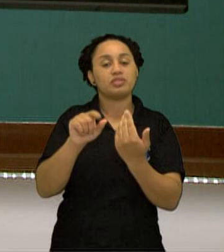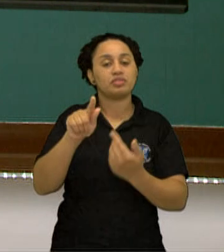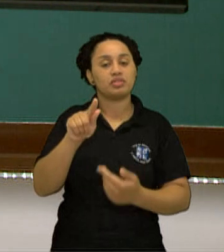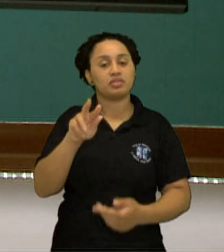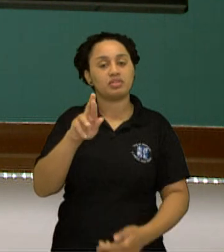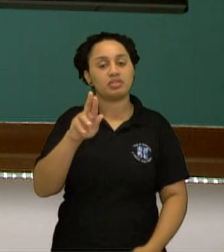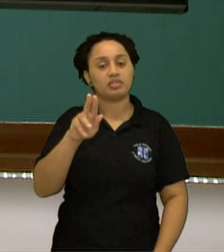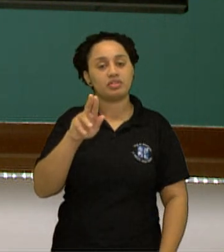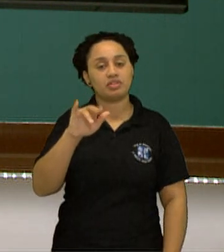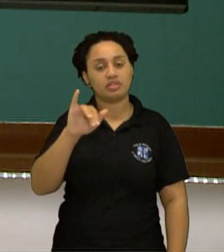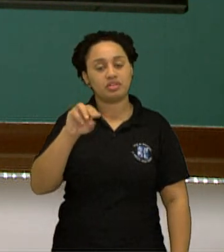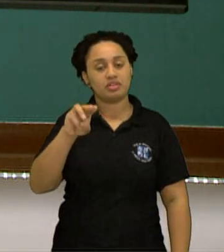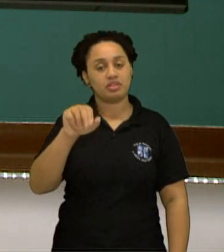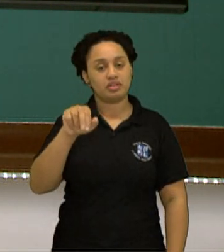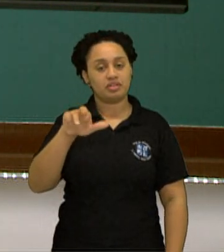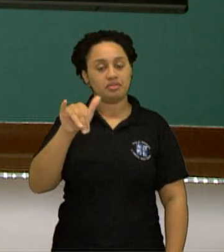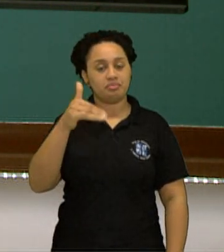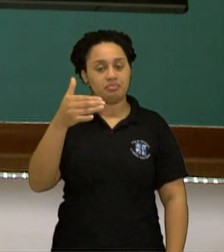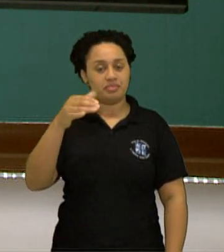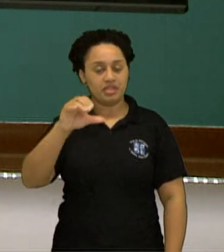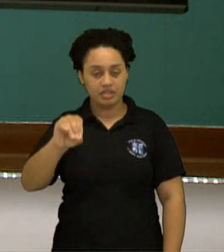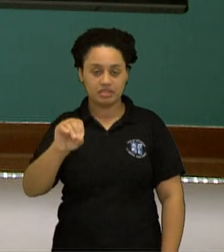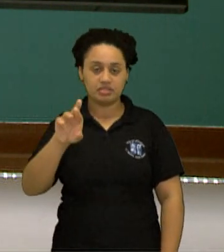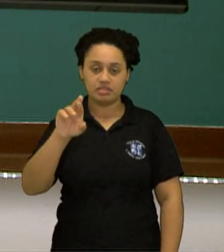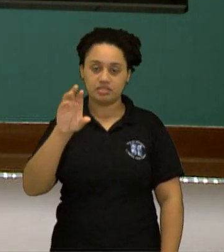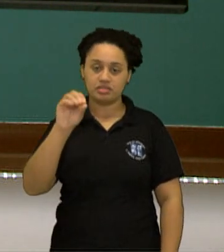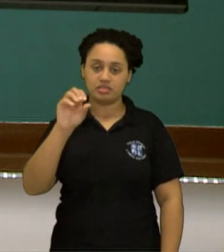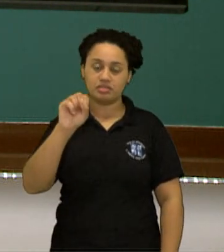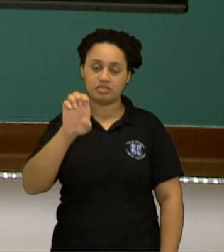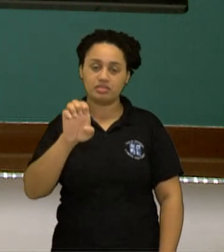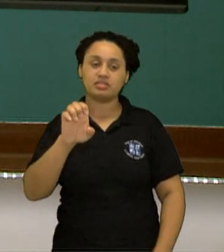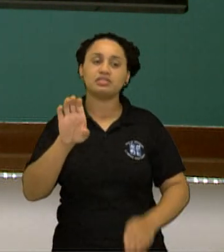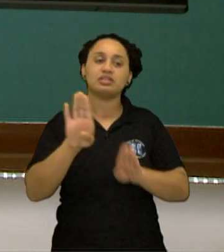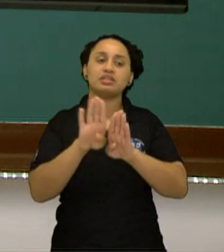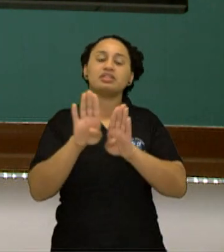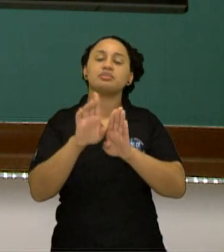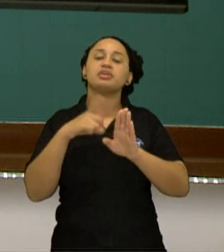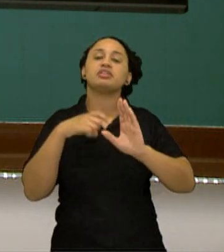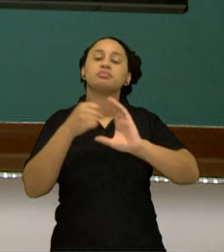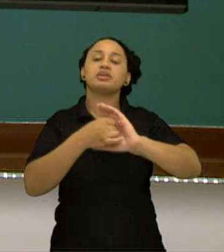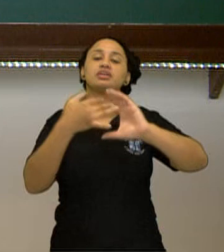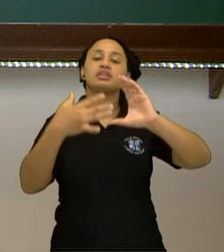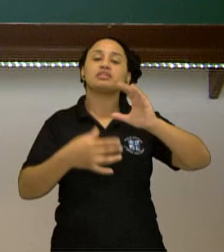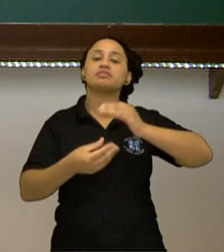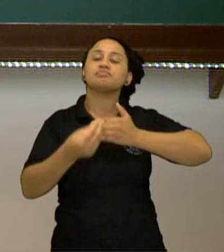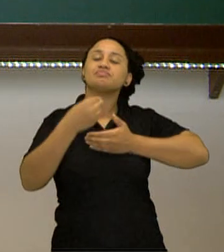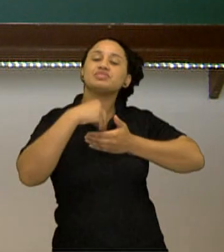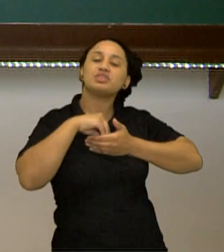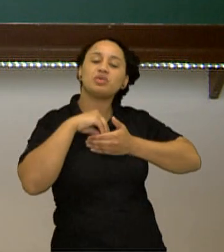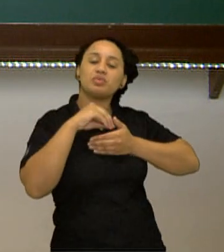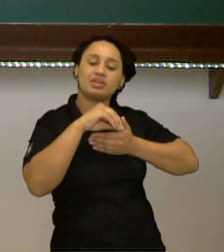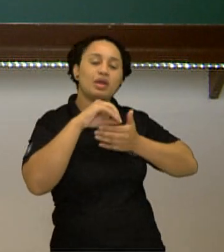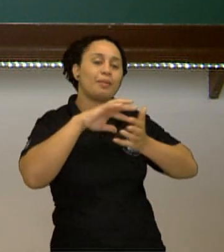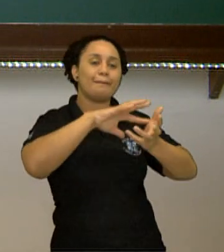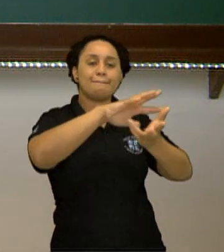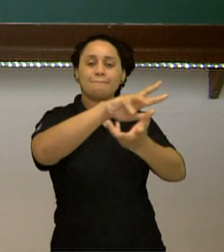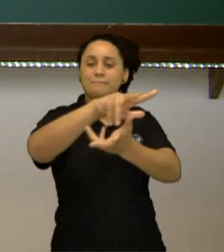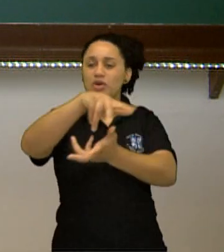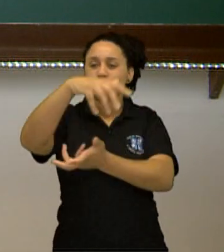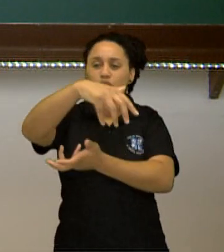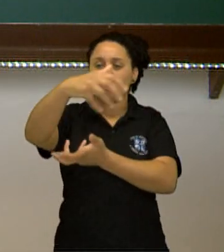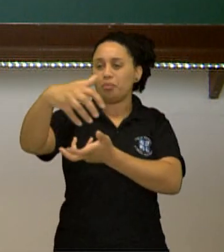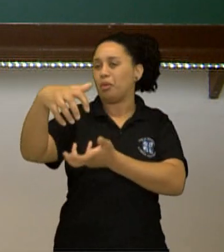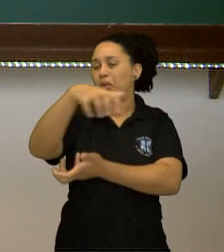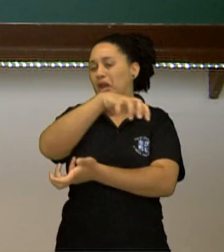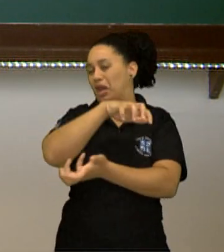Rosa. Há uma característica de introspecção. O mundo passava por um